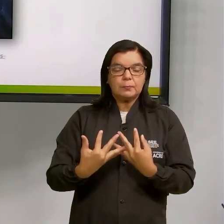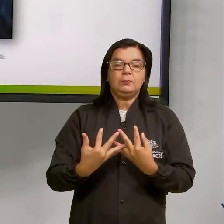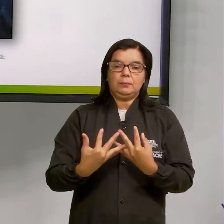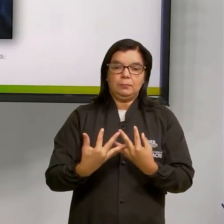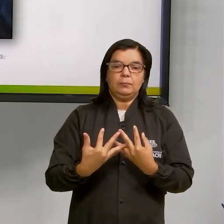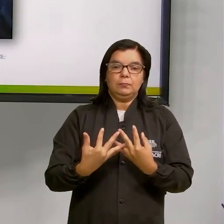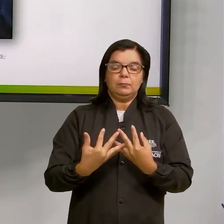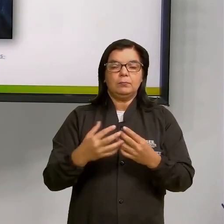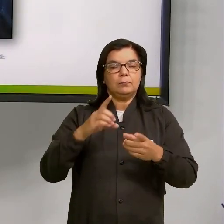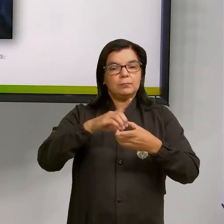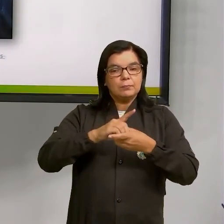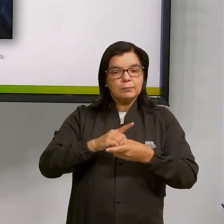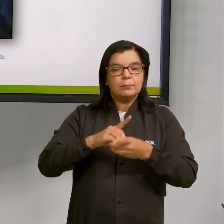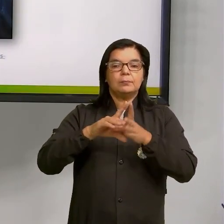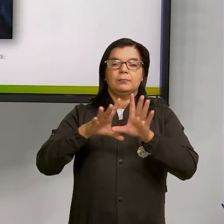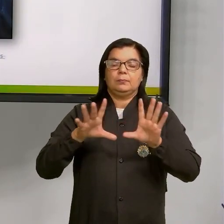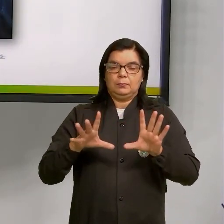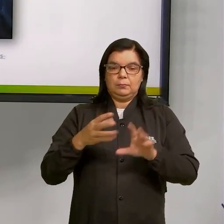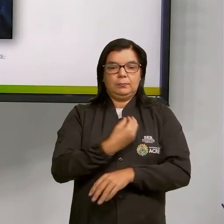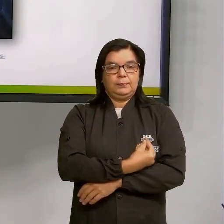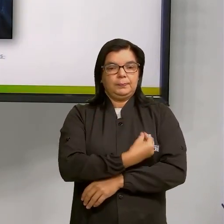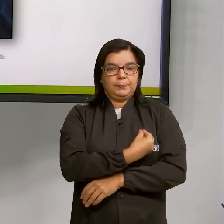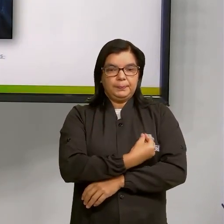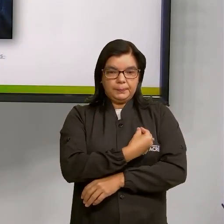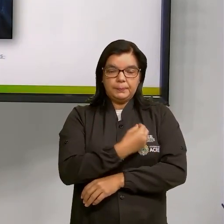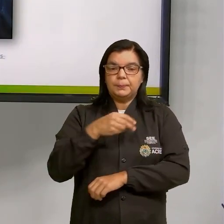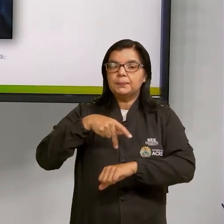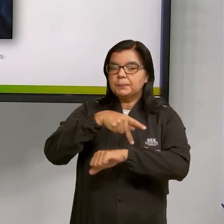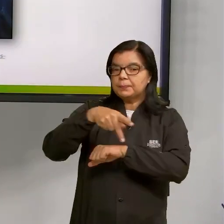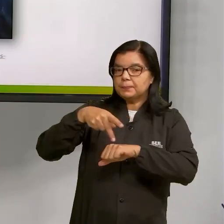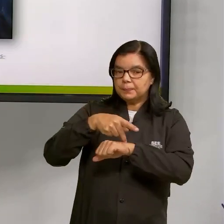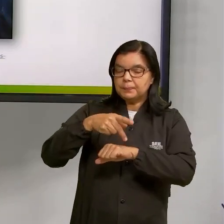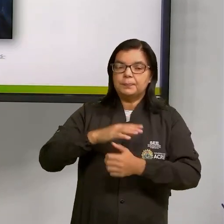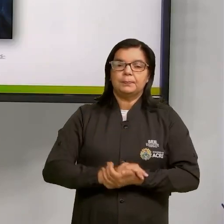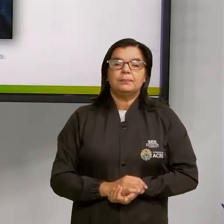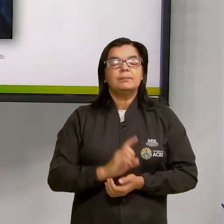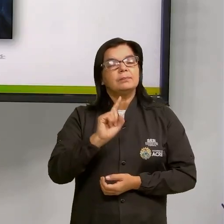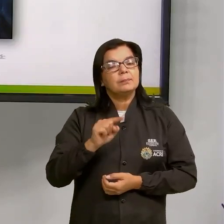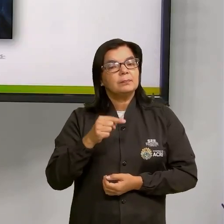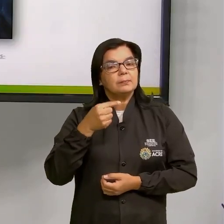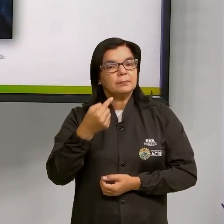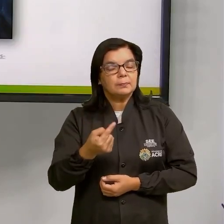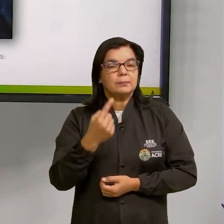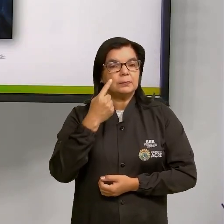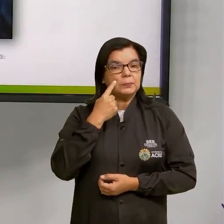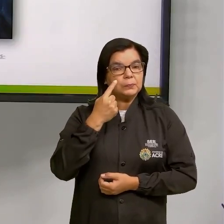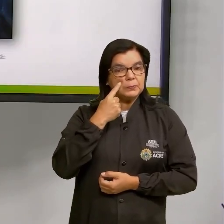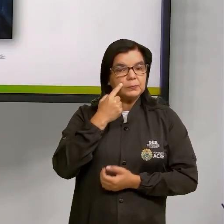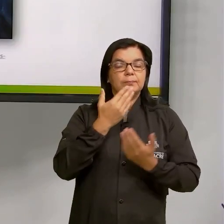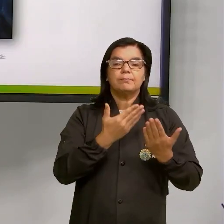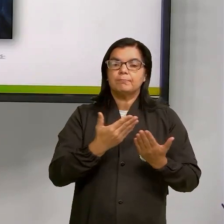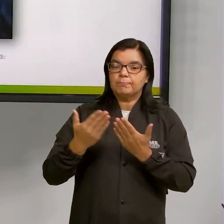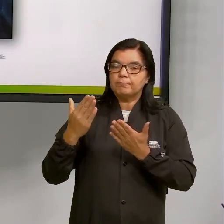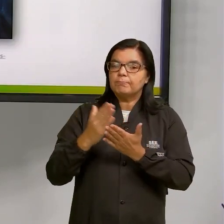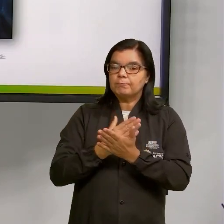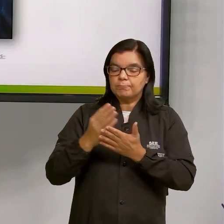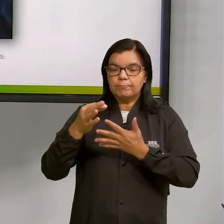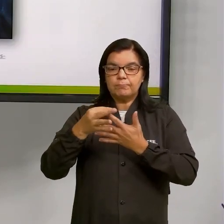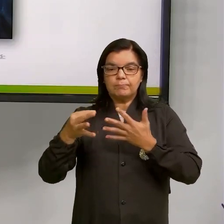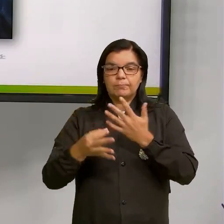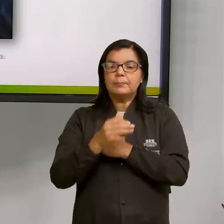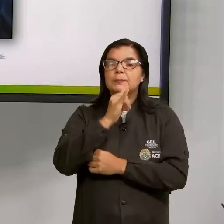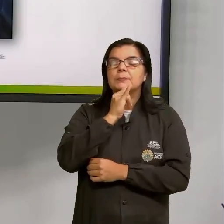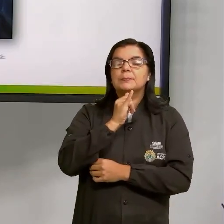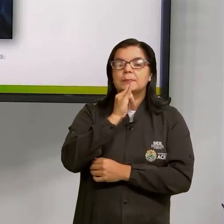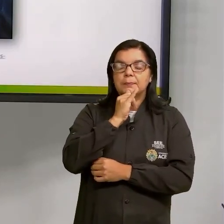à democracia existente no nosso país. Mas, além deles, vamos visualizar alguns outros